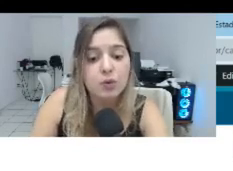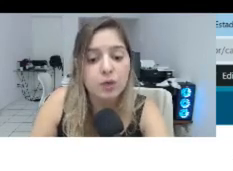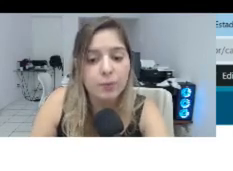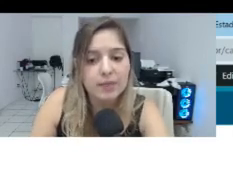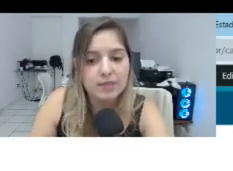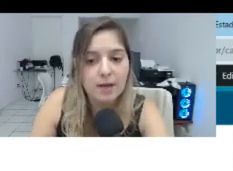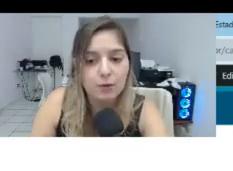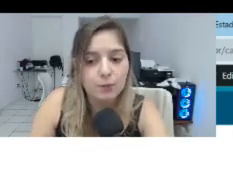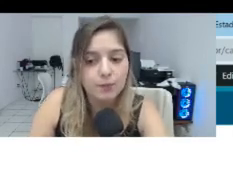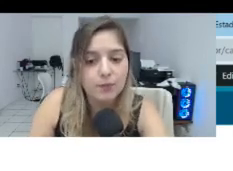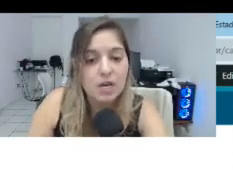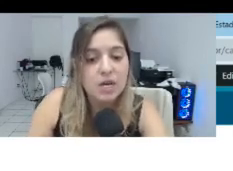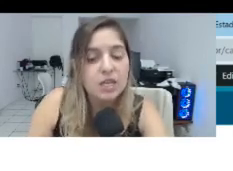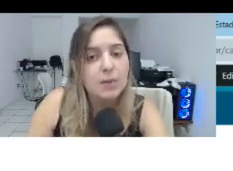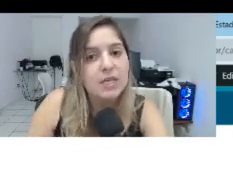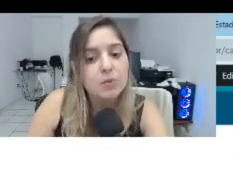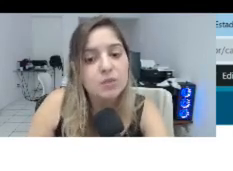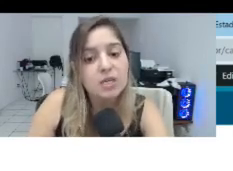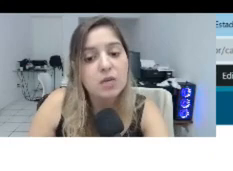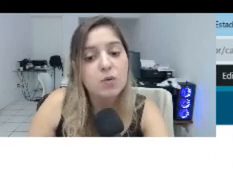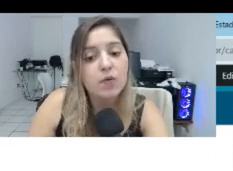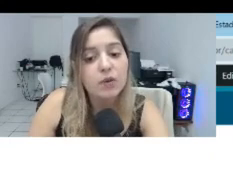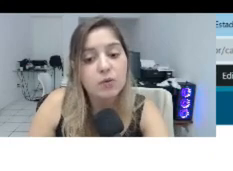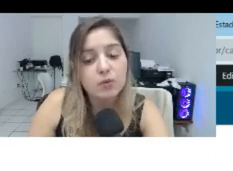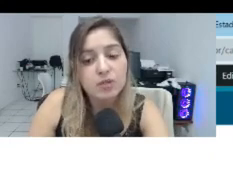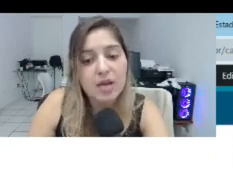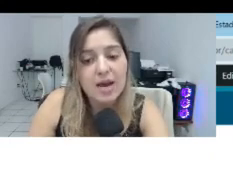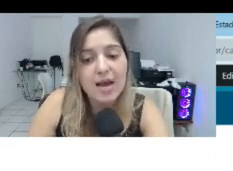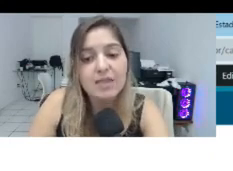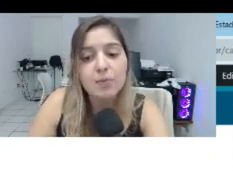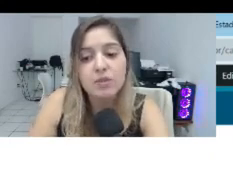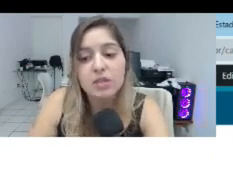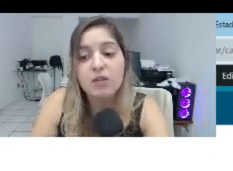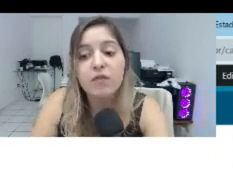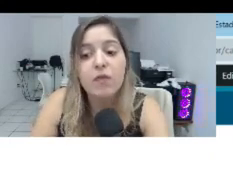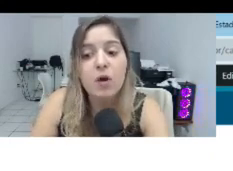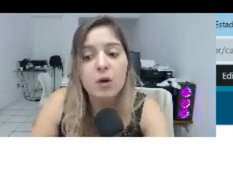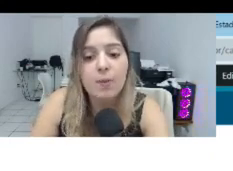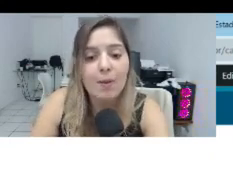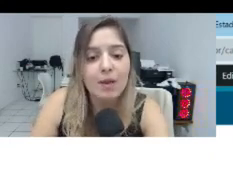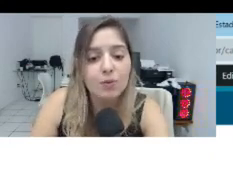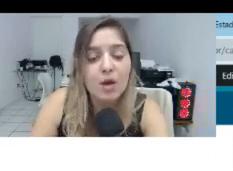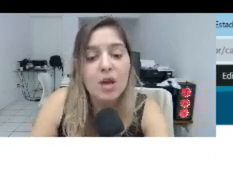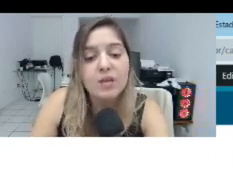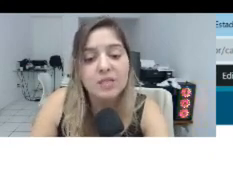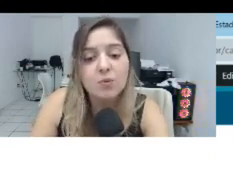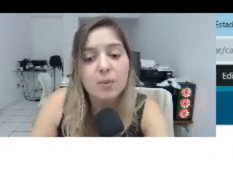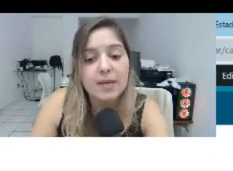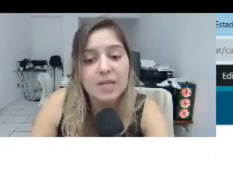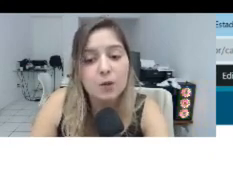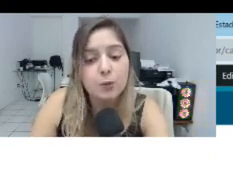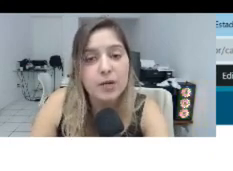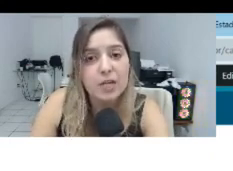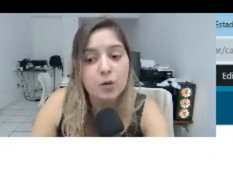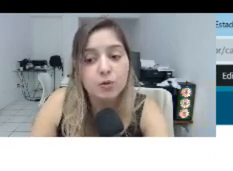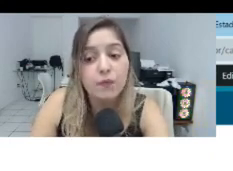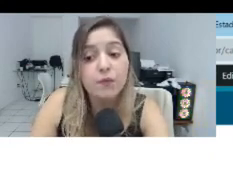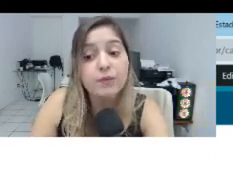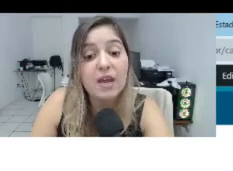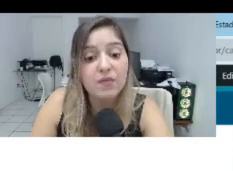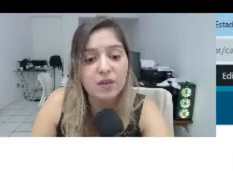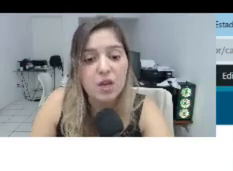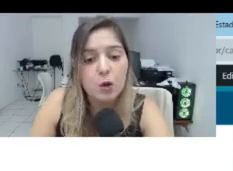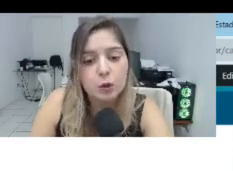março do ano passado. E também temos que o governo do Ceará deposita em folha o pagamento da segunda parcela dos precatórios